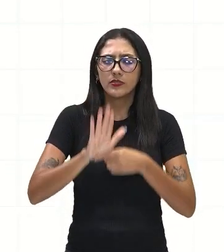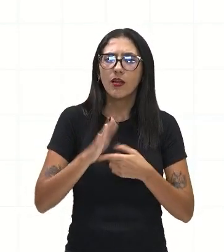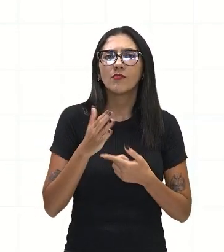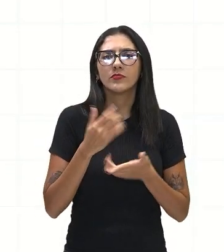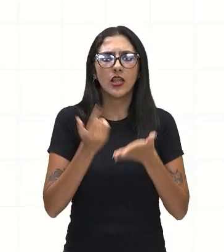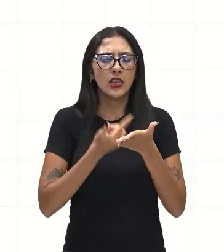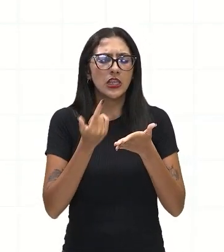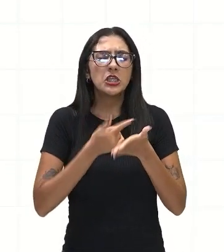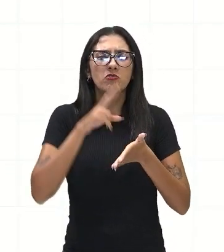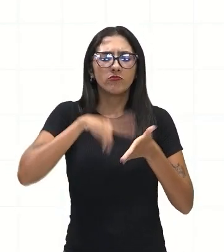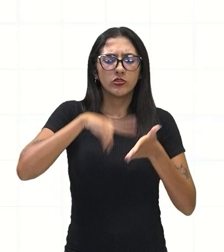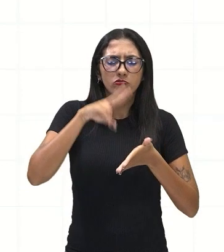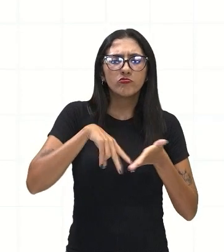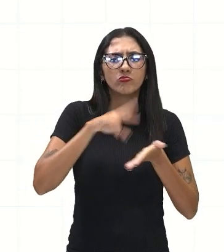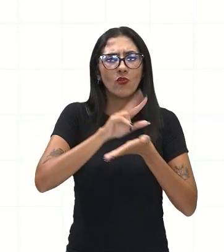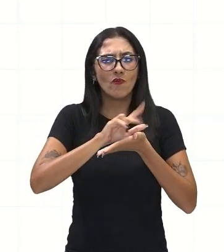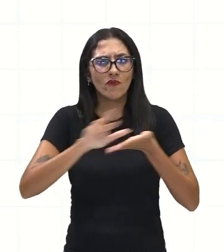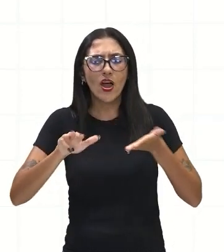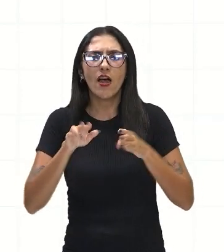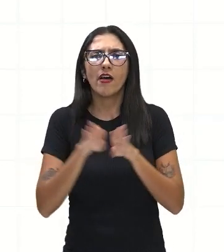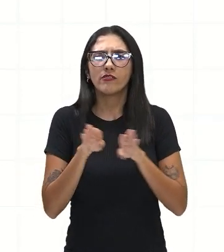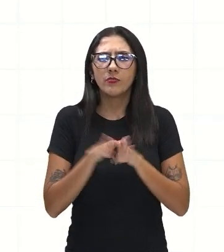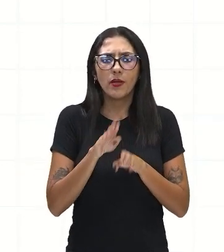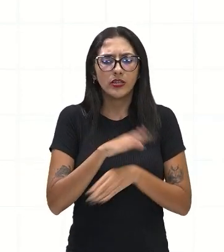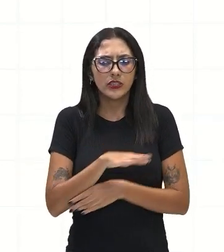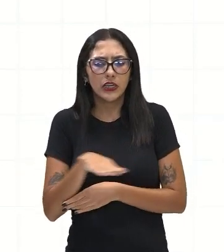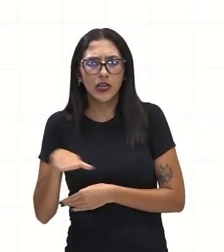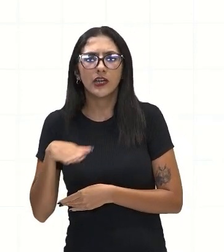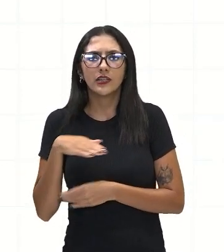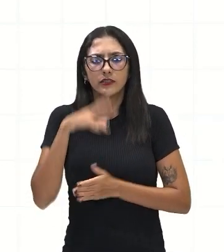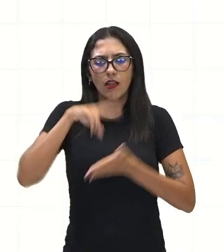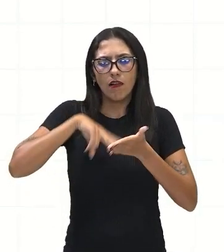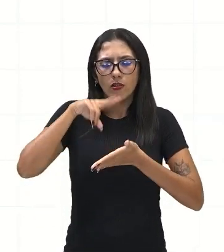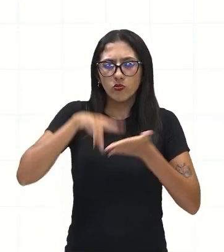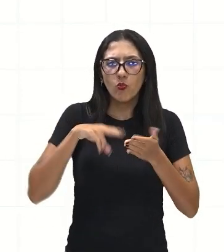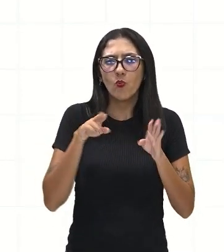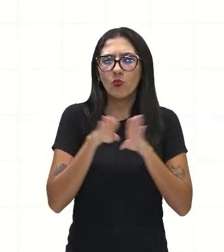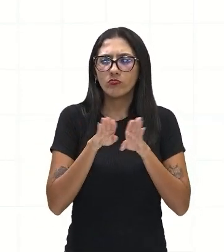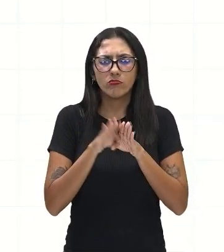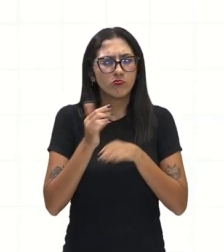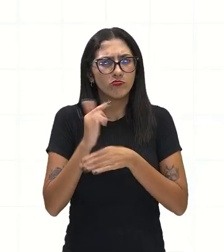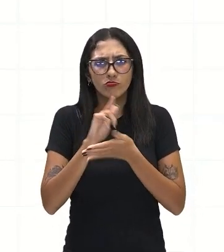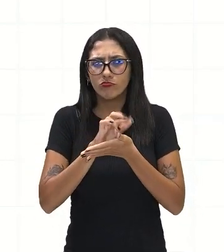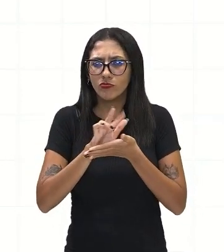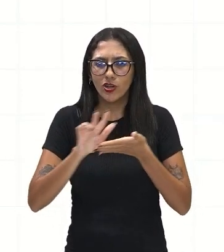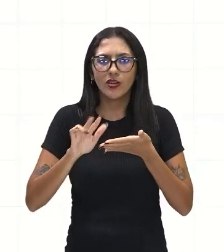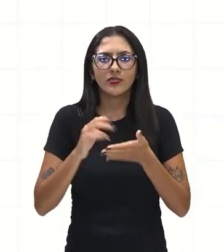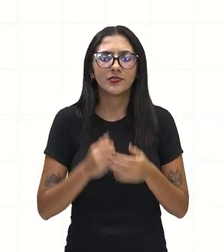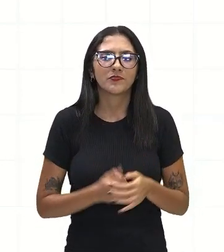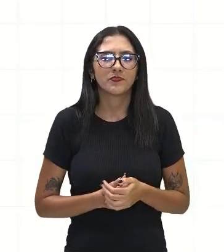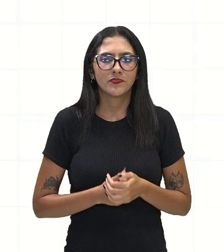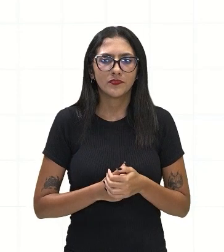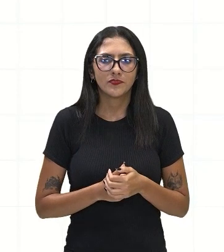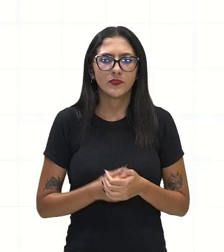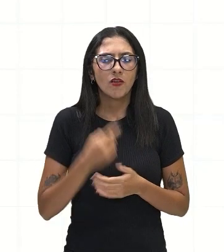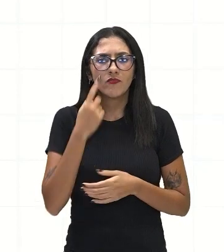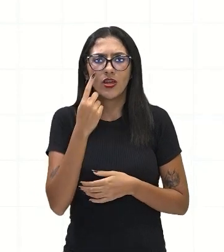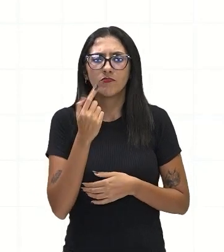história infantis, eu li os livros de histórias adultas, né? De adulto, e aí ela dá uma opinião aqui,